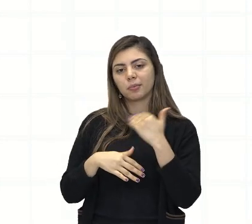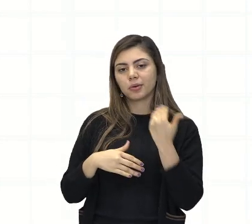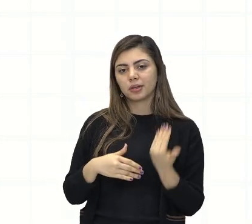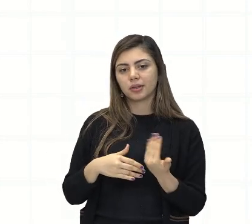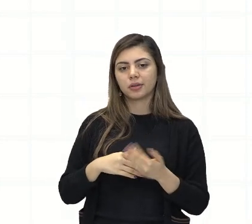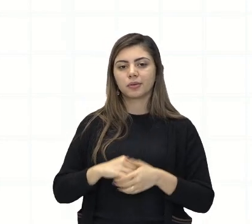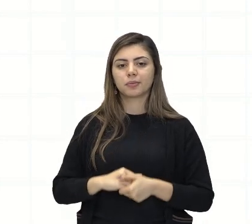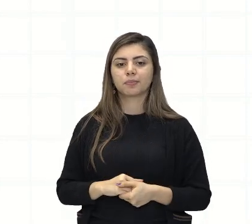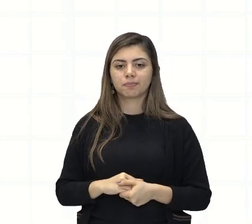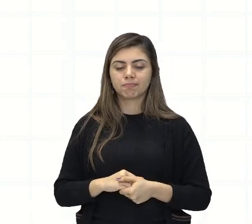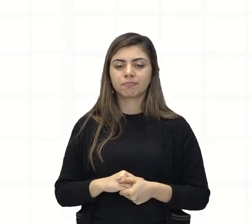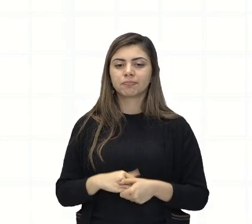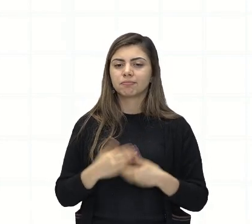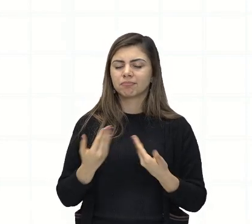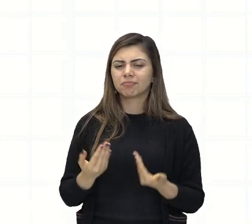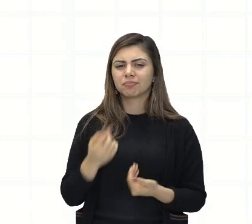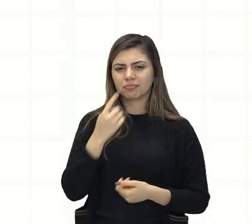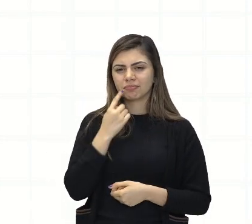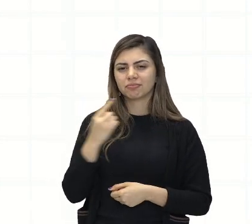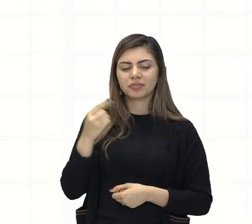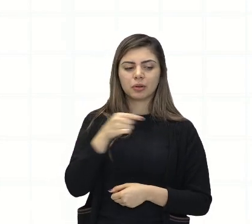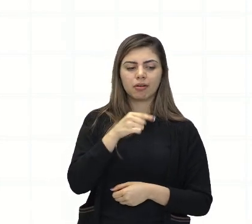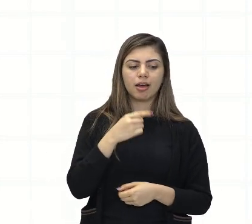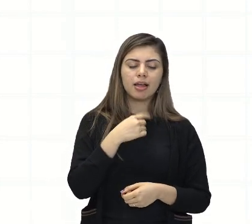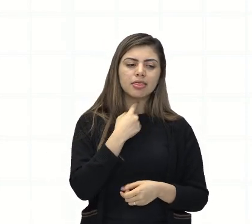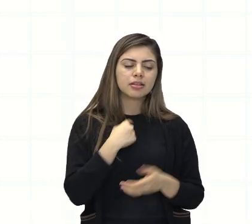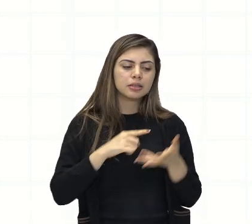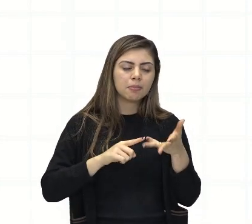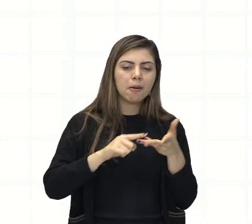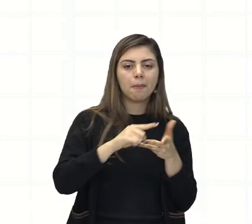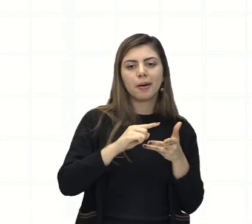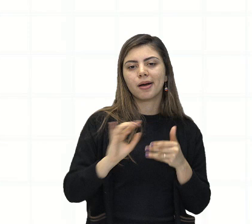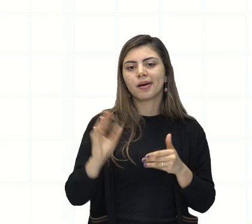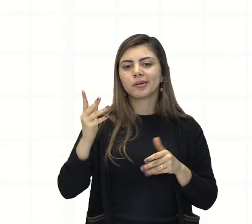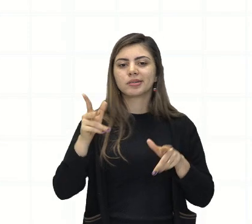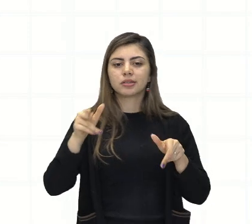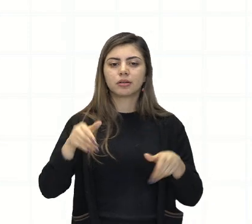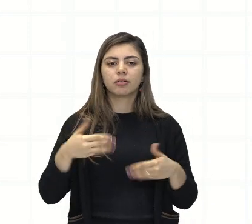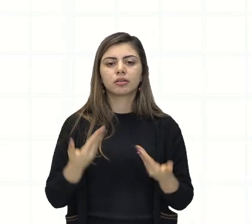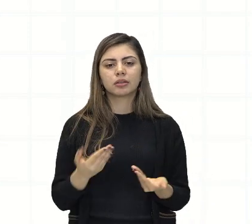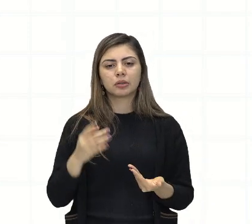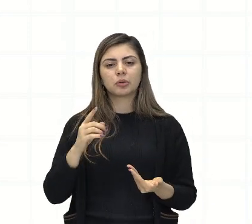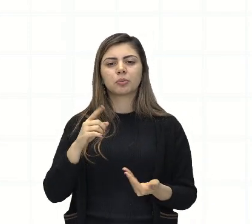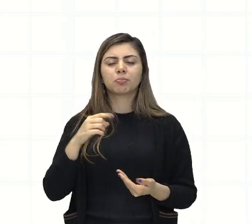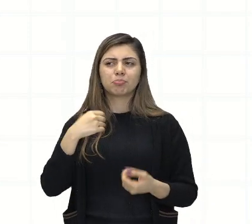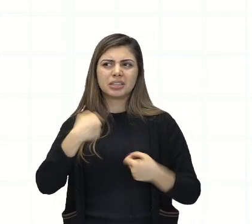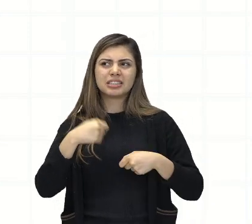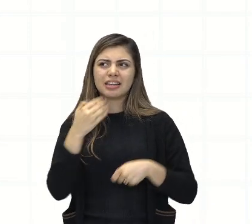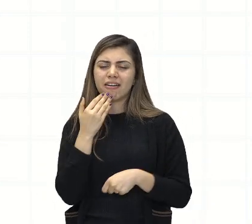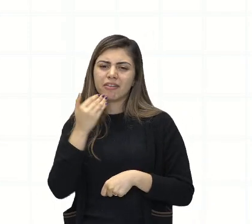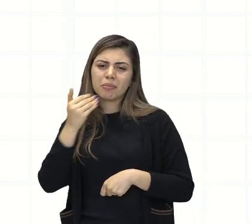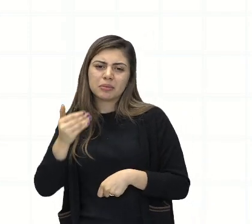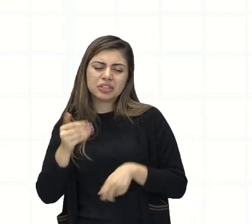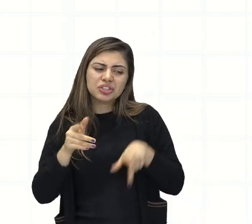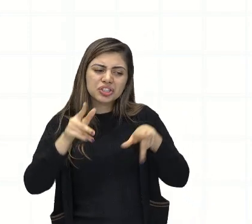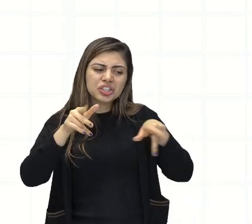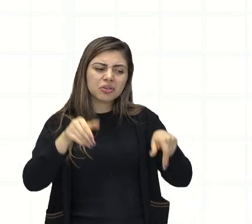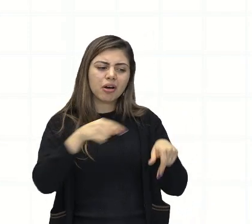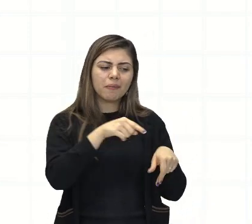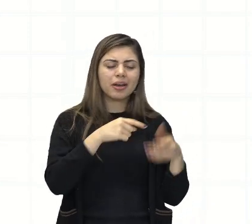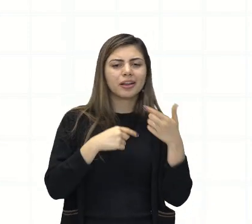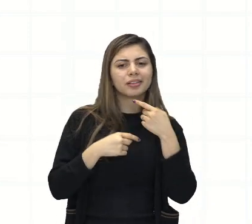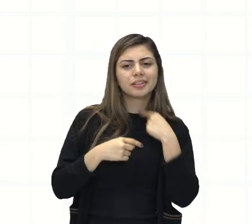agoraria, o agouro, né? Aquela coisa que atrai coisa ruim, agora, era para se encomendar o caixãozinho assim, fazer a sua